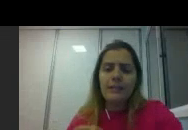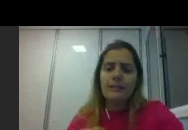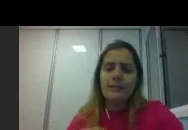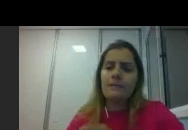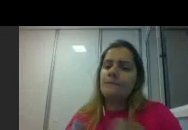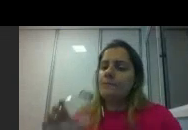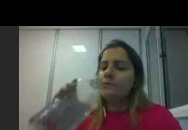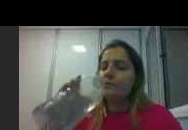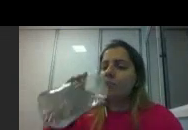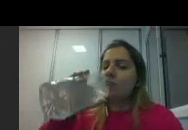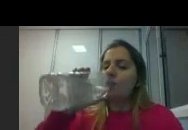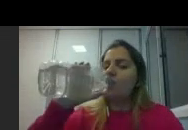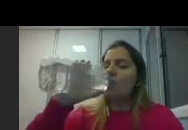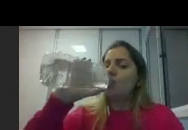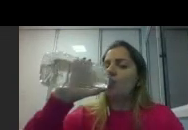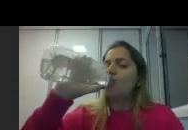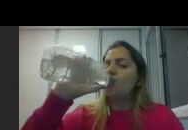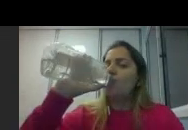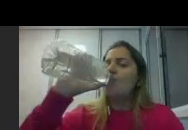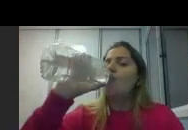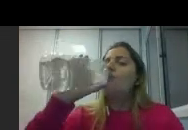Mais dúvidas?